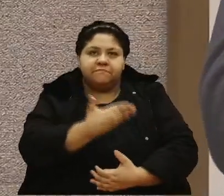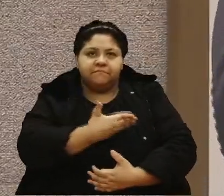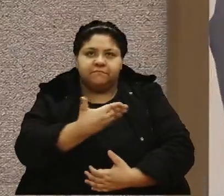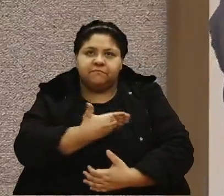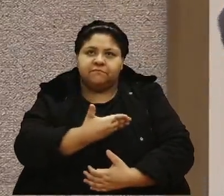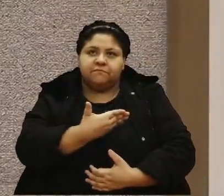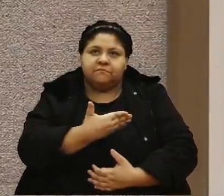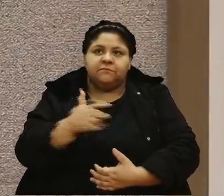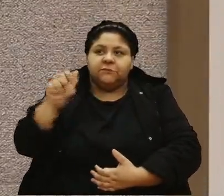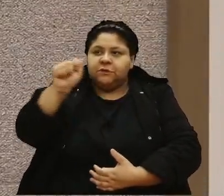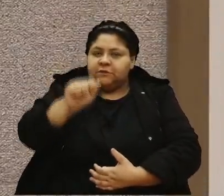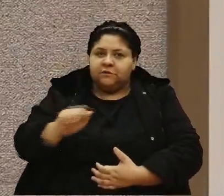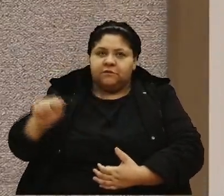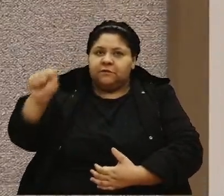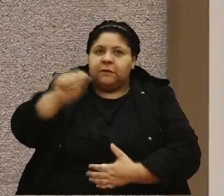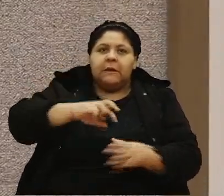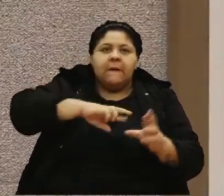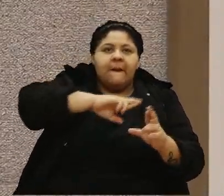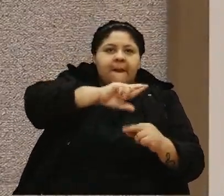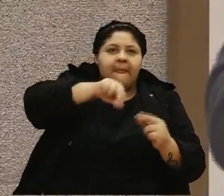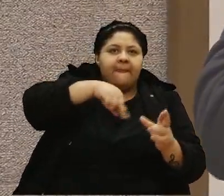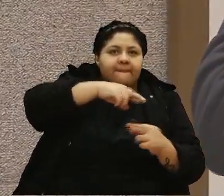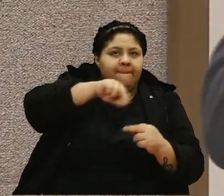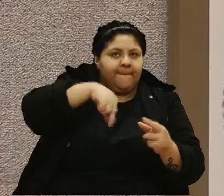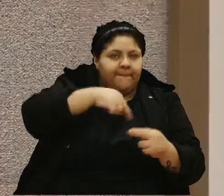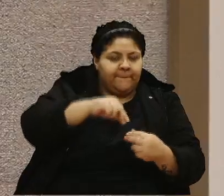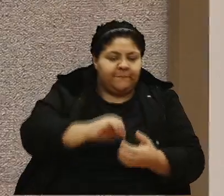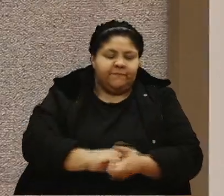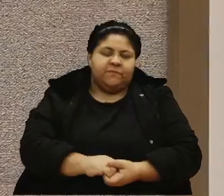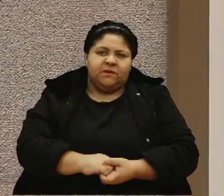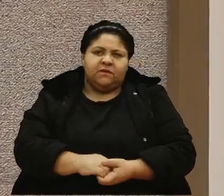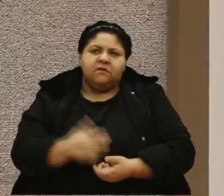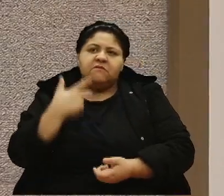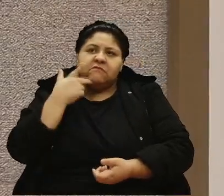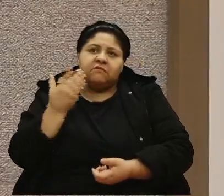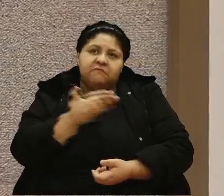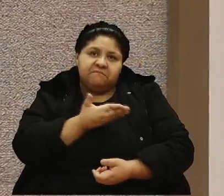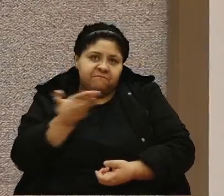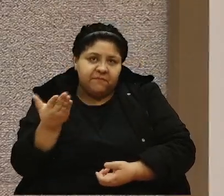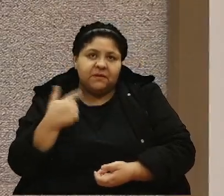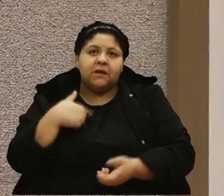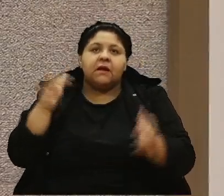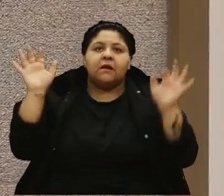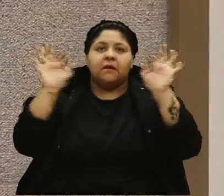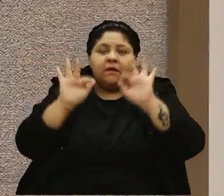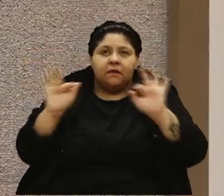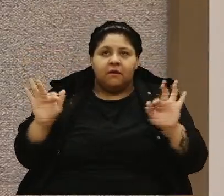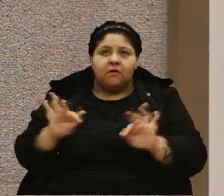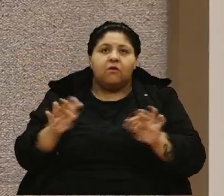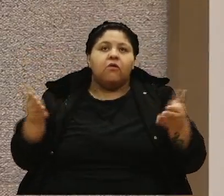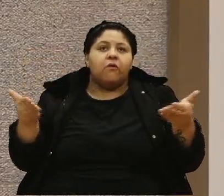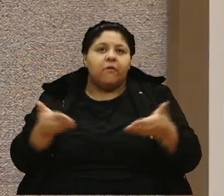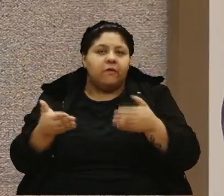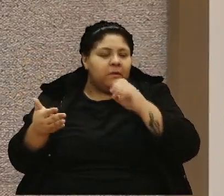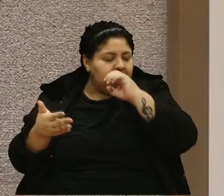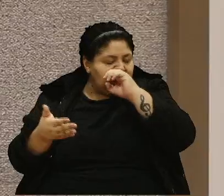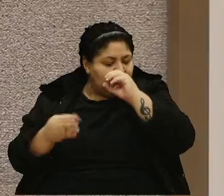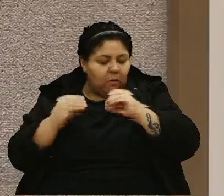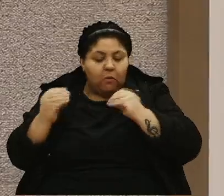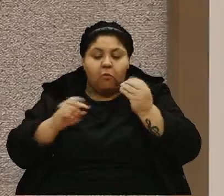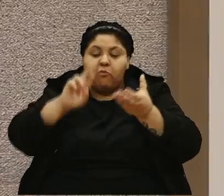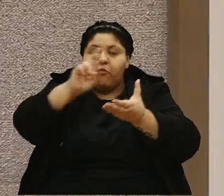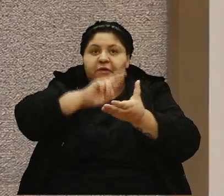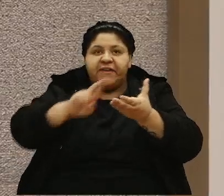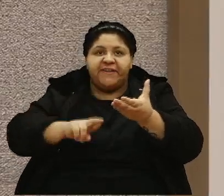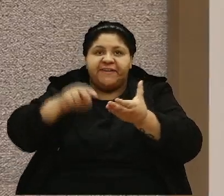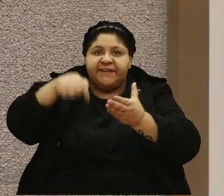das nossas associações de recicladores. Confesso aos senhores que fiquei feliz de cair na minha mão, na condição de relator,